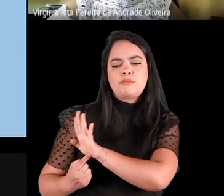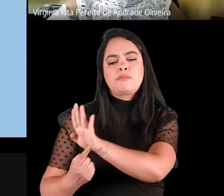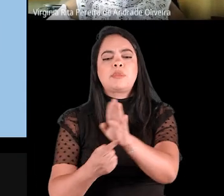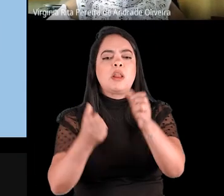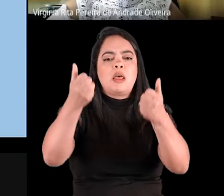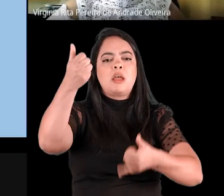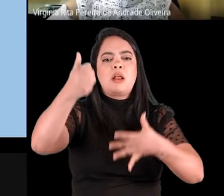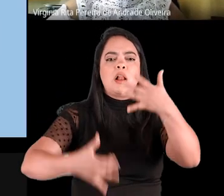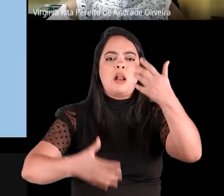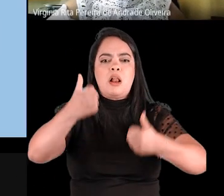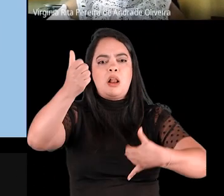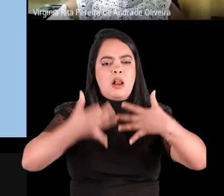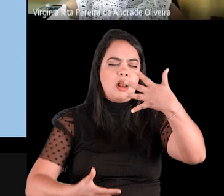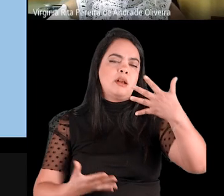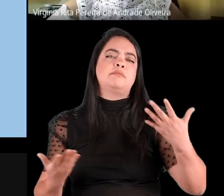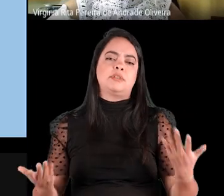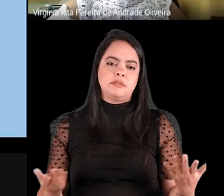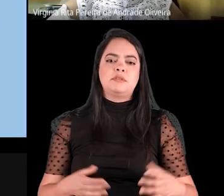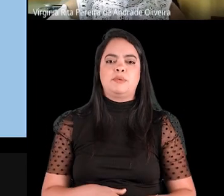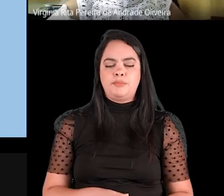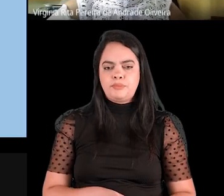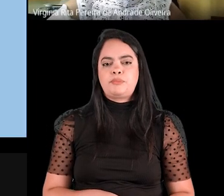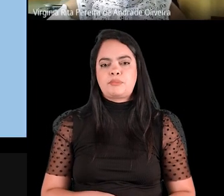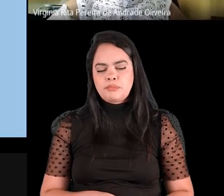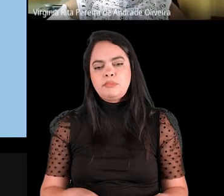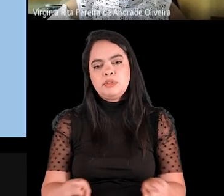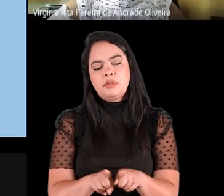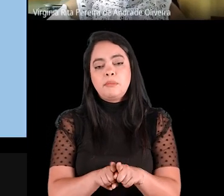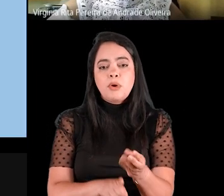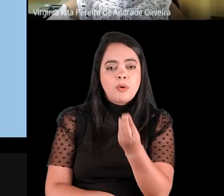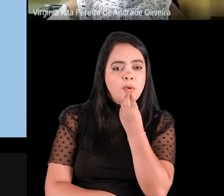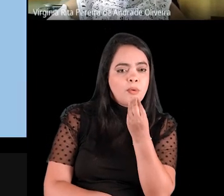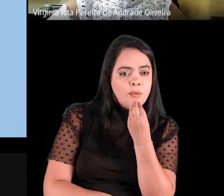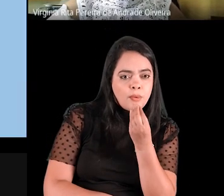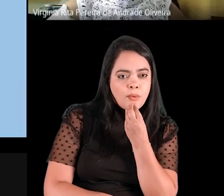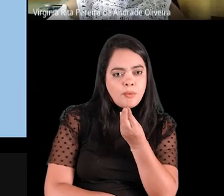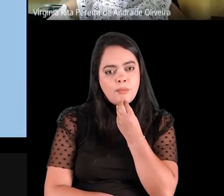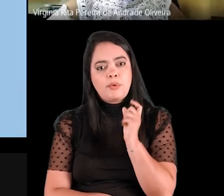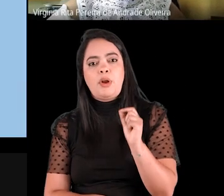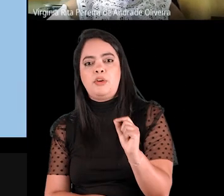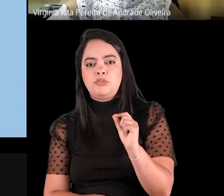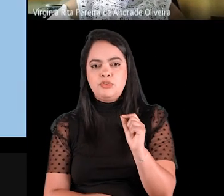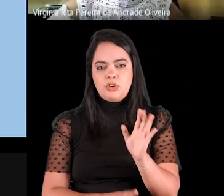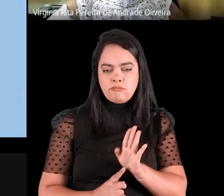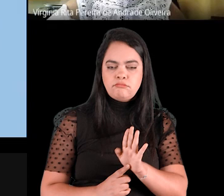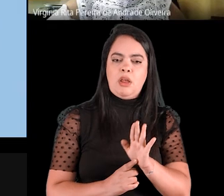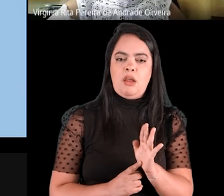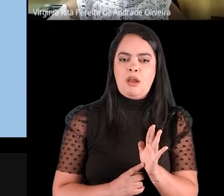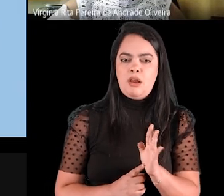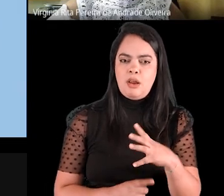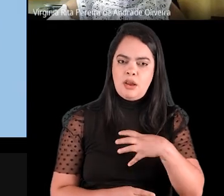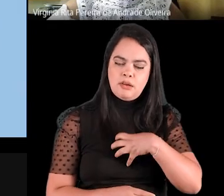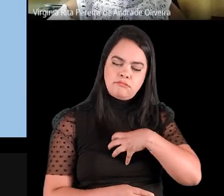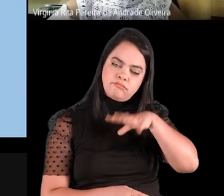nas múltiplas formas de representá-lo, na ampliação de oportunidades de ação e expressão dos alunos e no desenvolvimento